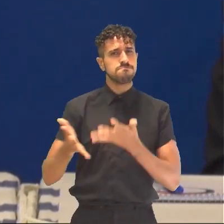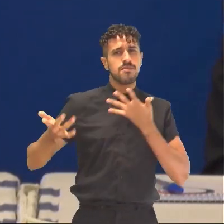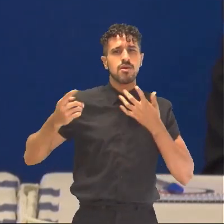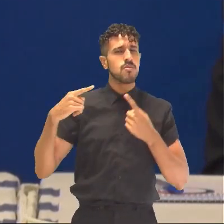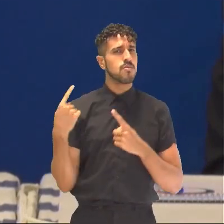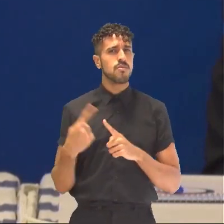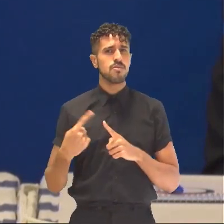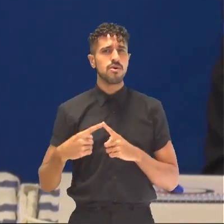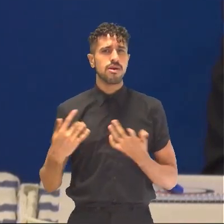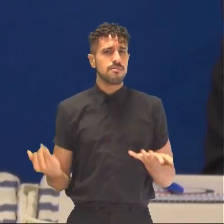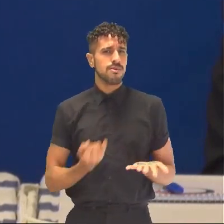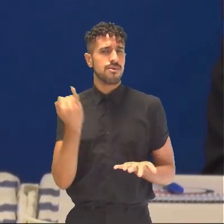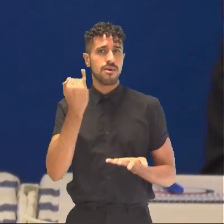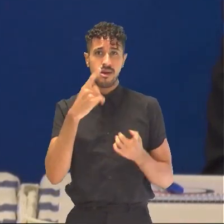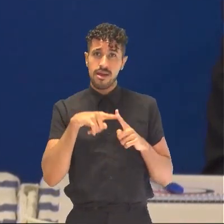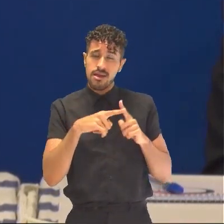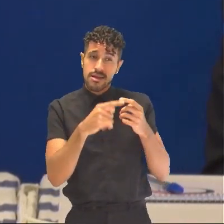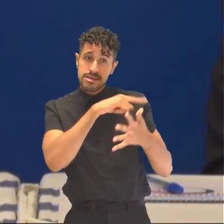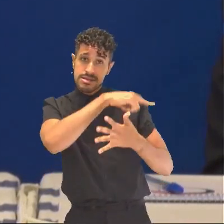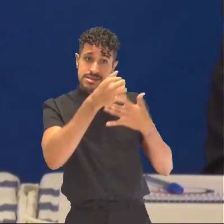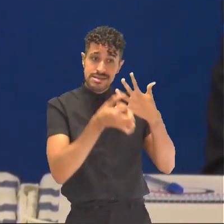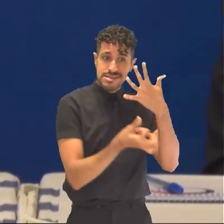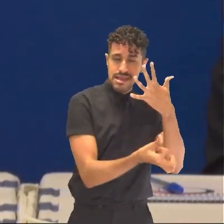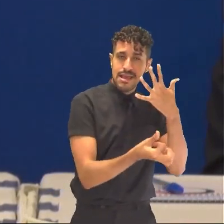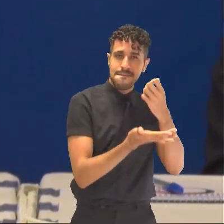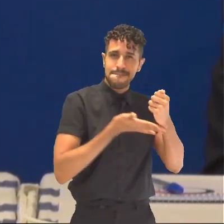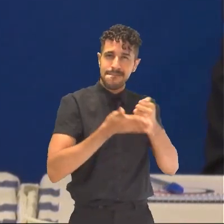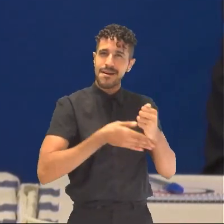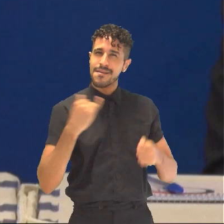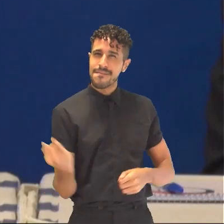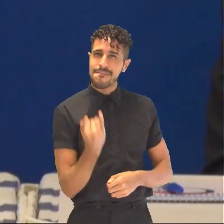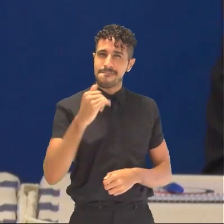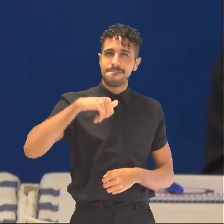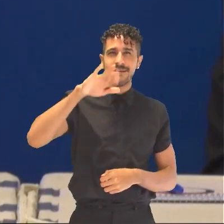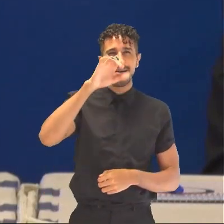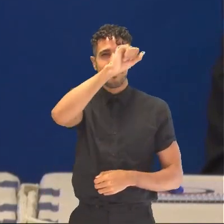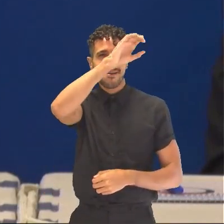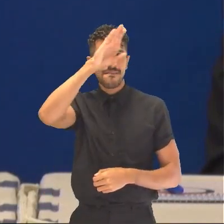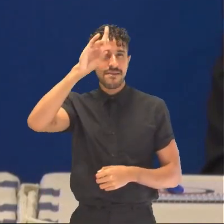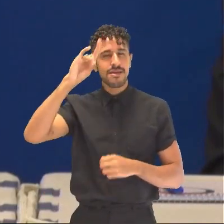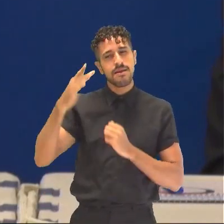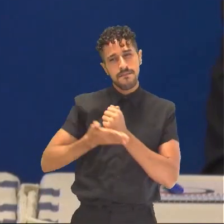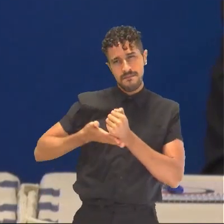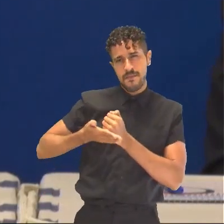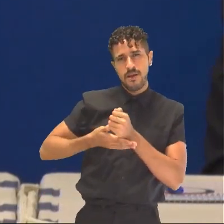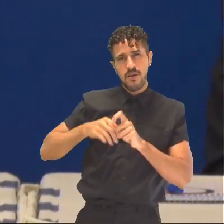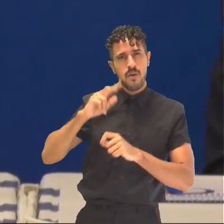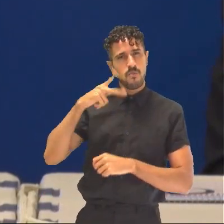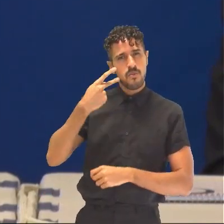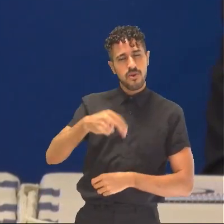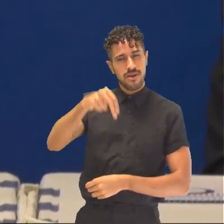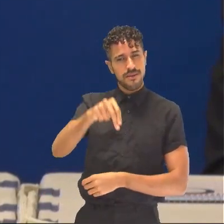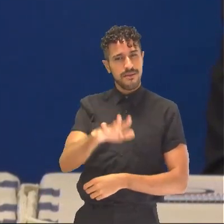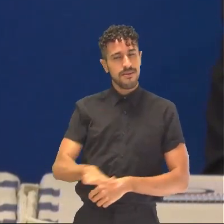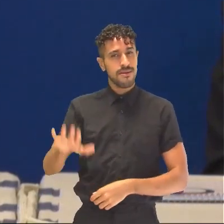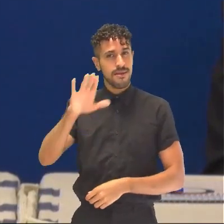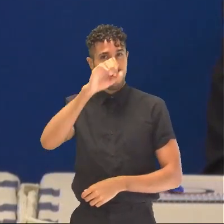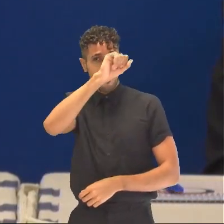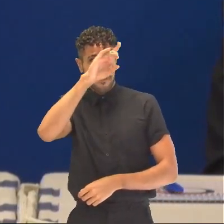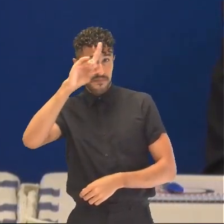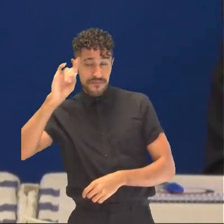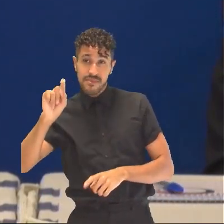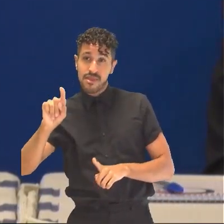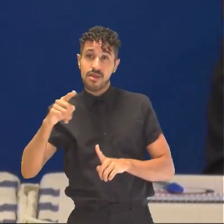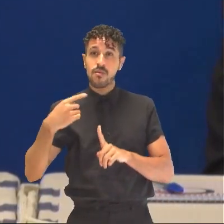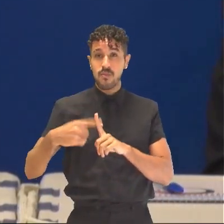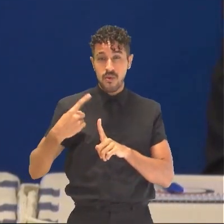Porque a fluência é um dos seis componentes essenciais da alfabetização de acordo com a Política Nacional de Alfabetização. É